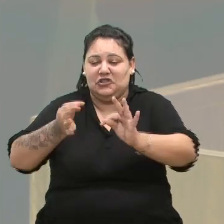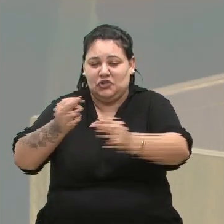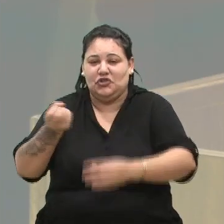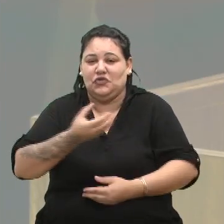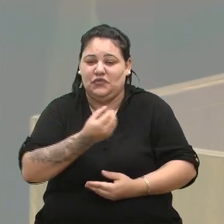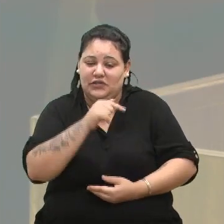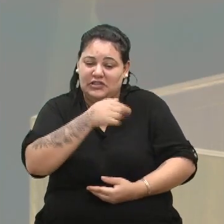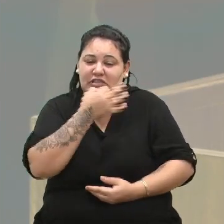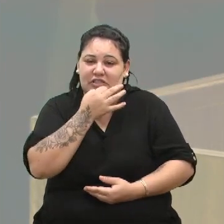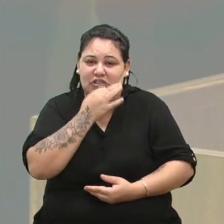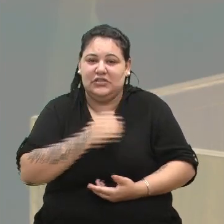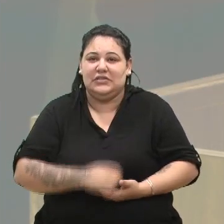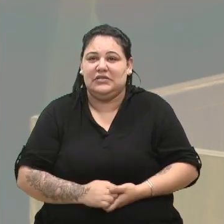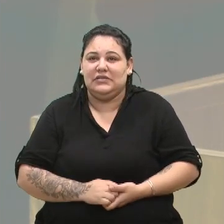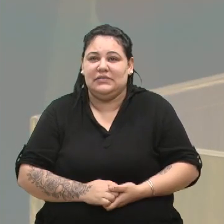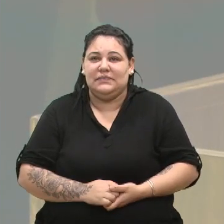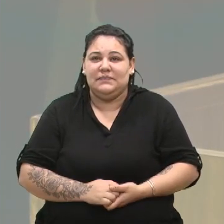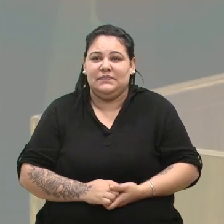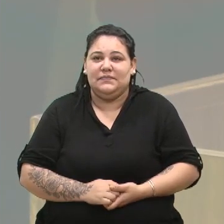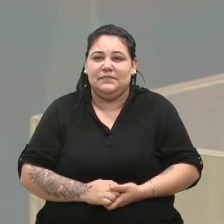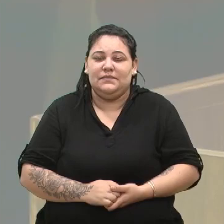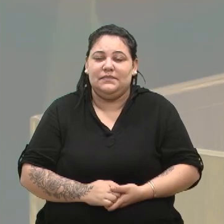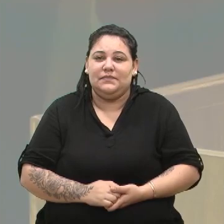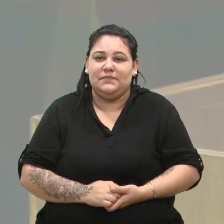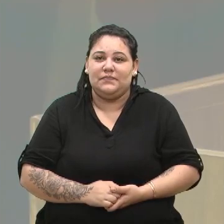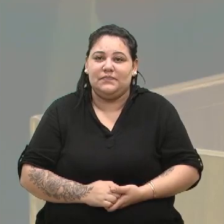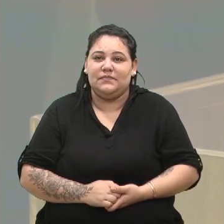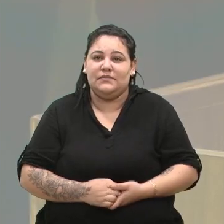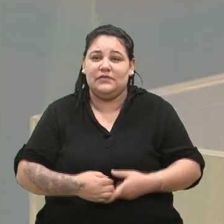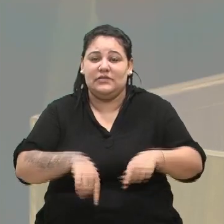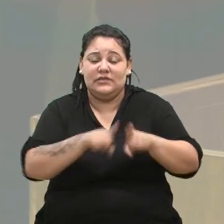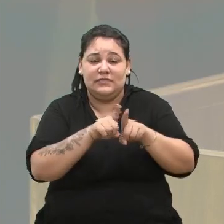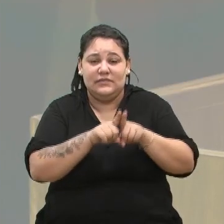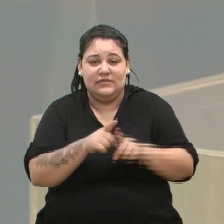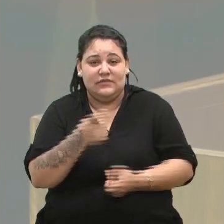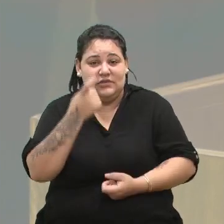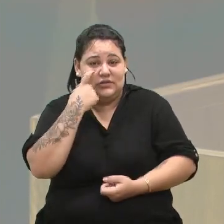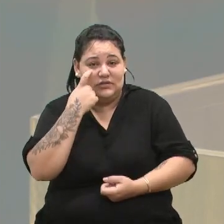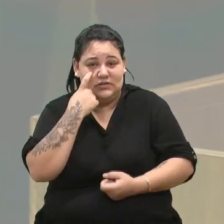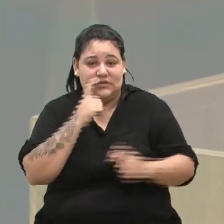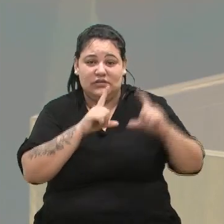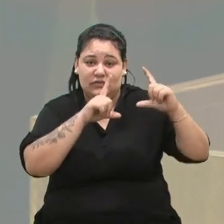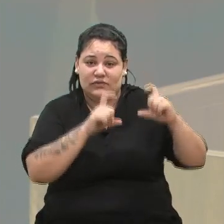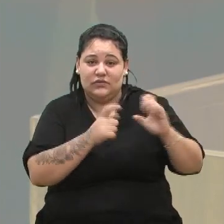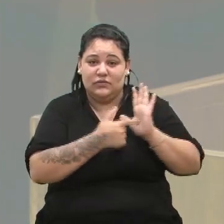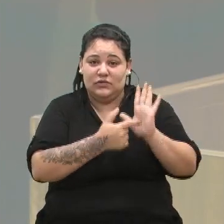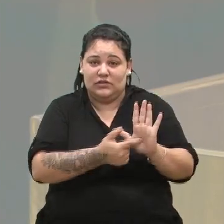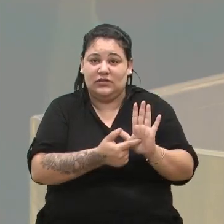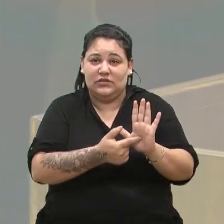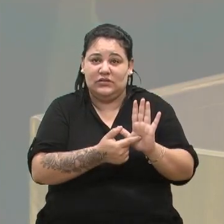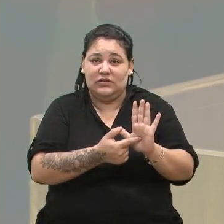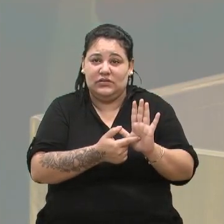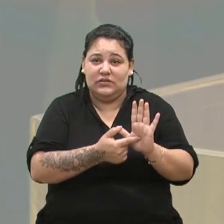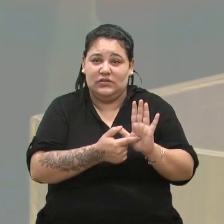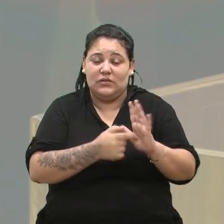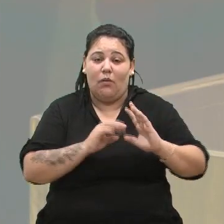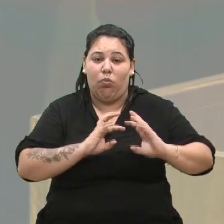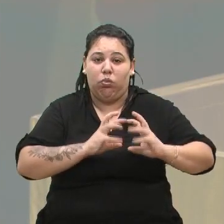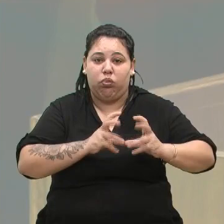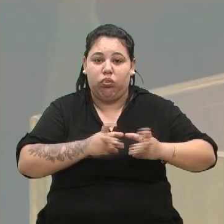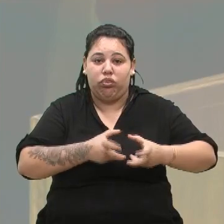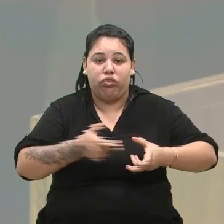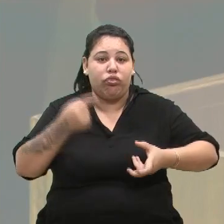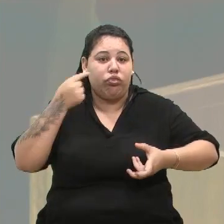do Sul, que é o ônibus elétrico. Também estava olhando aqui na foto ilustrada, trator elétrico.